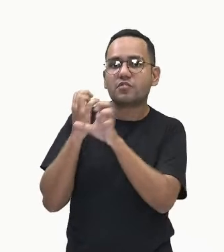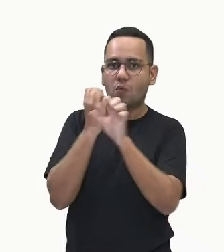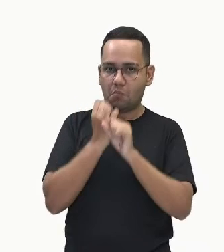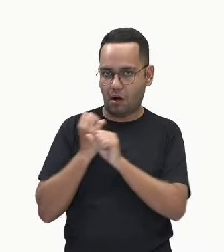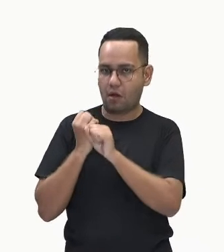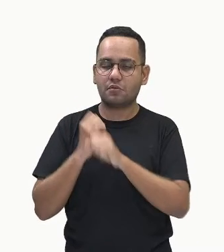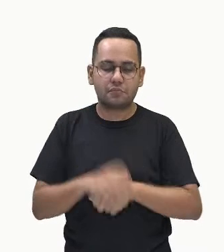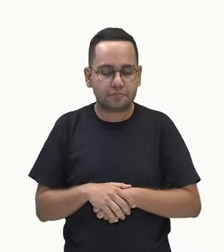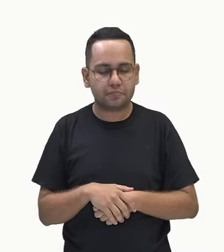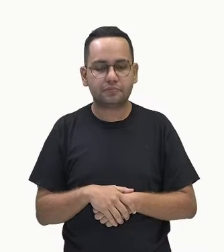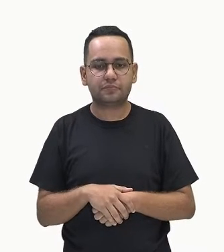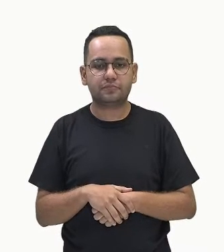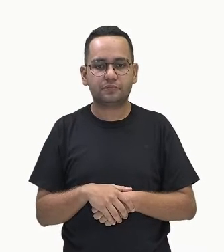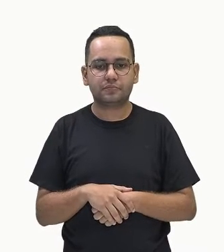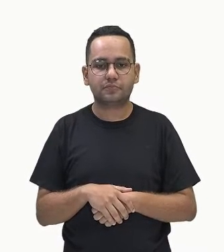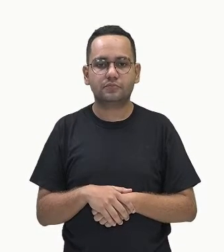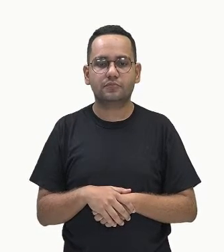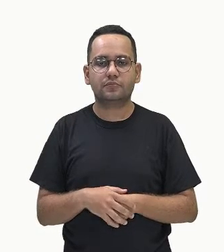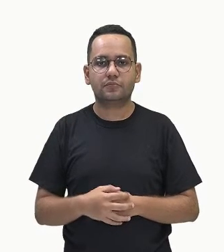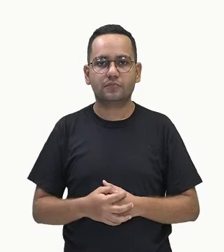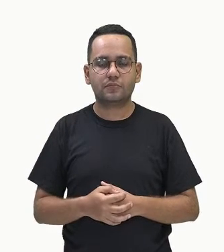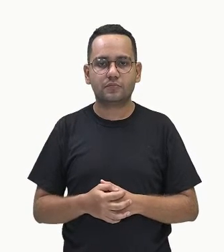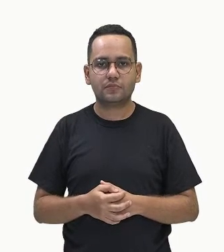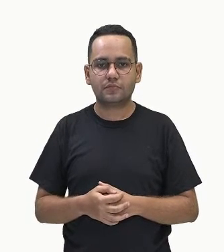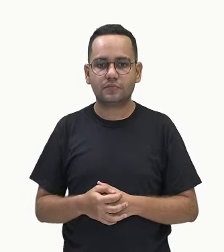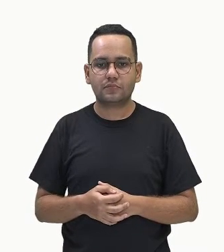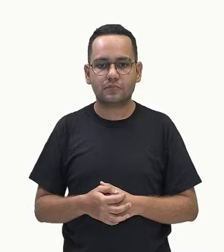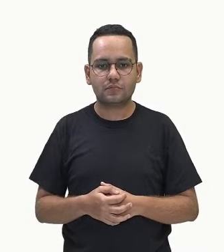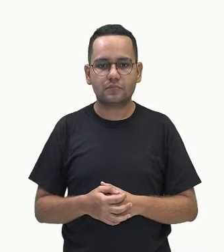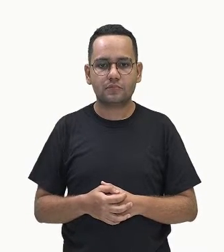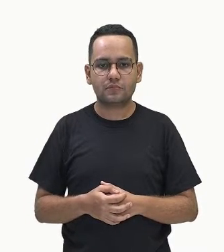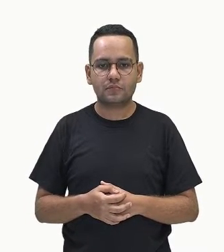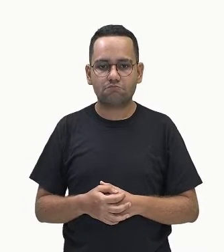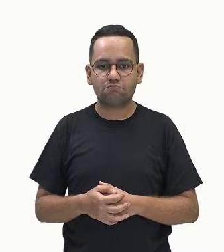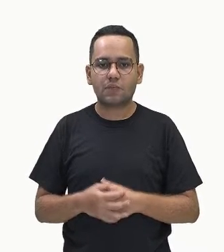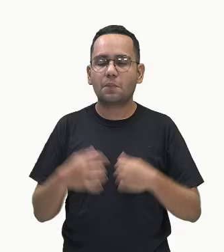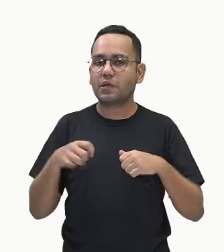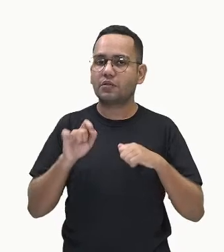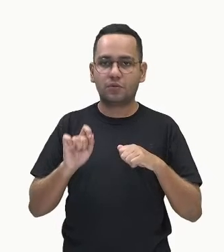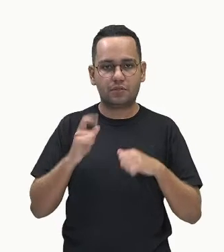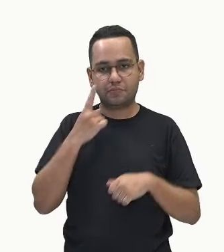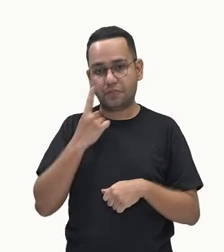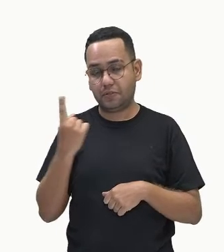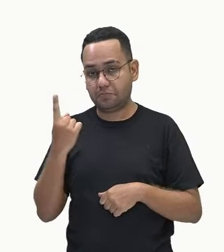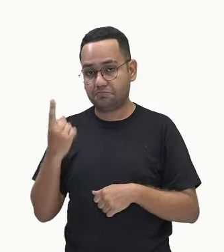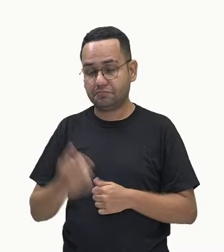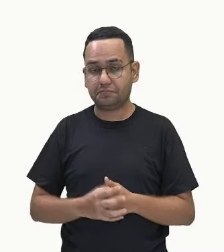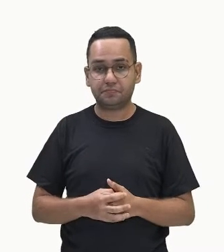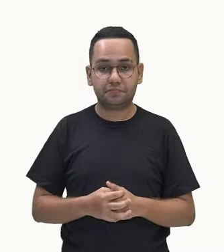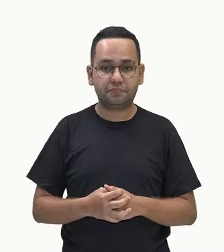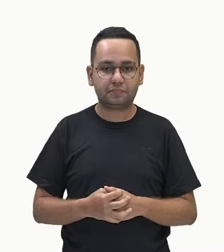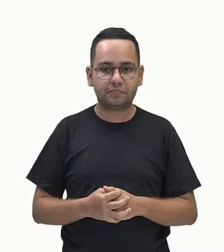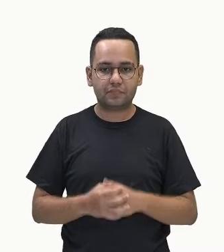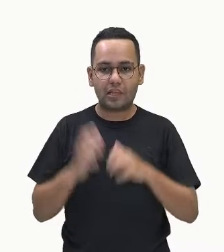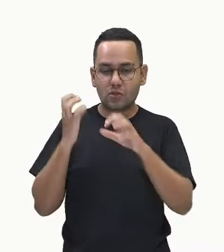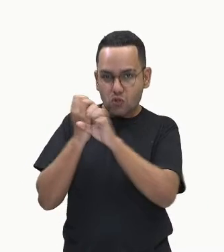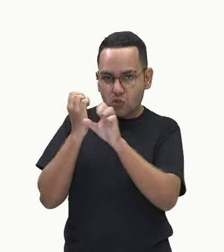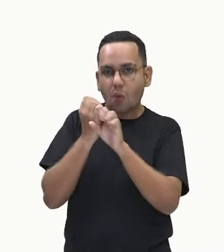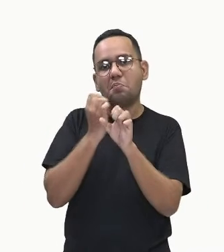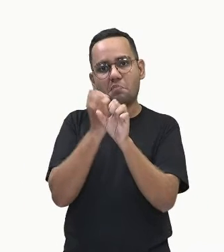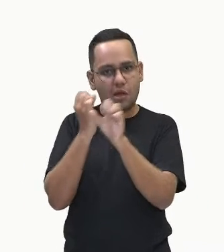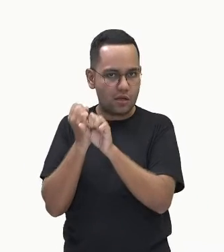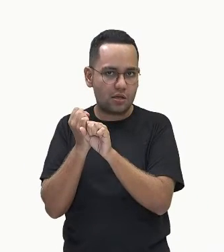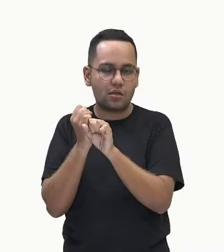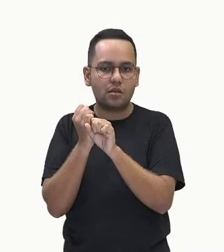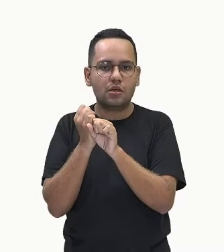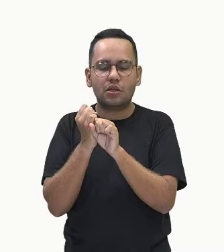calcular o perímetro dessa figura, então basta eu somar essa medida com essa. Como é um polígono regular, sabemos